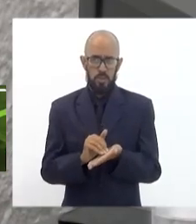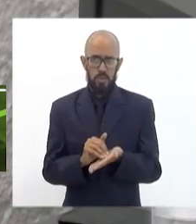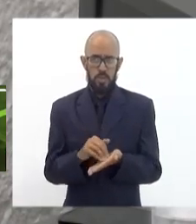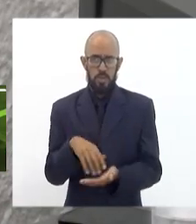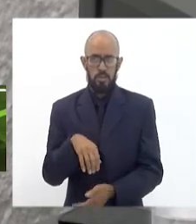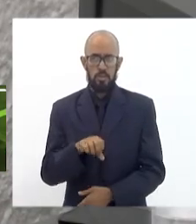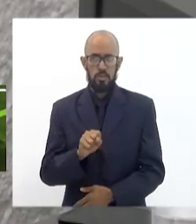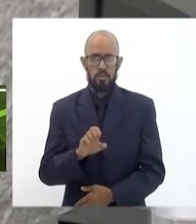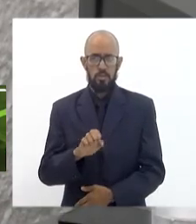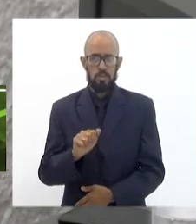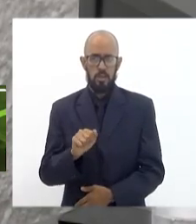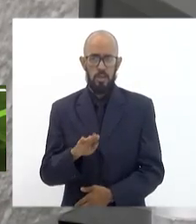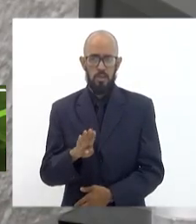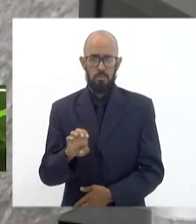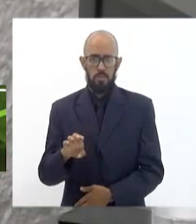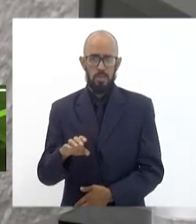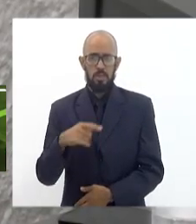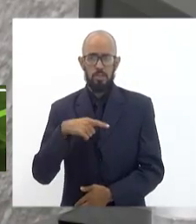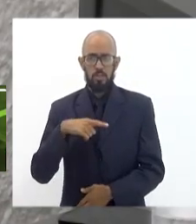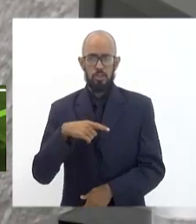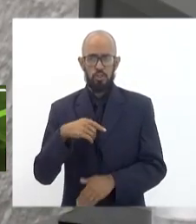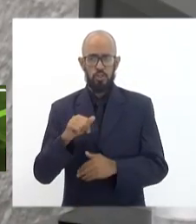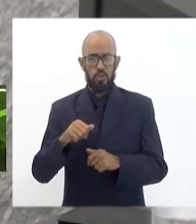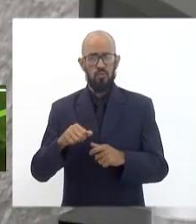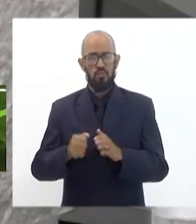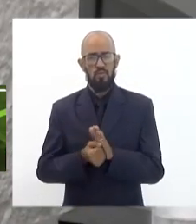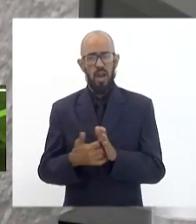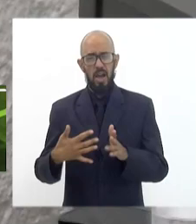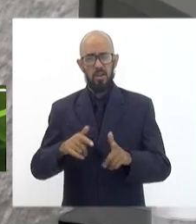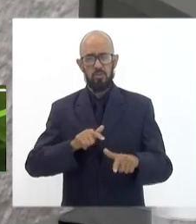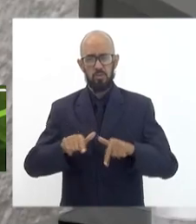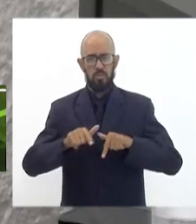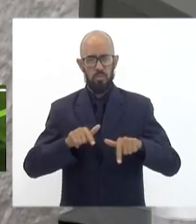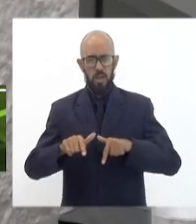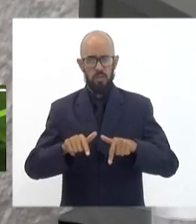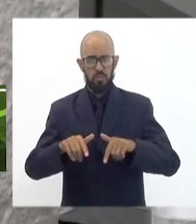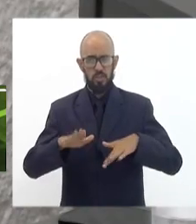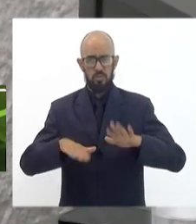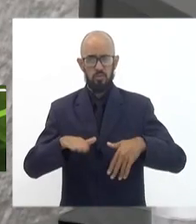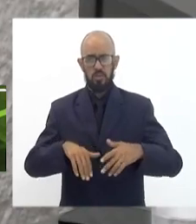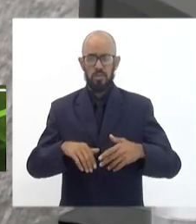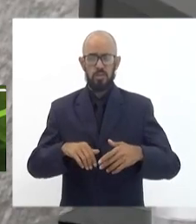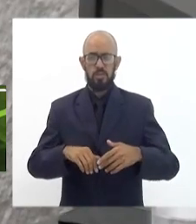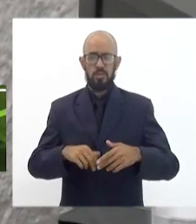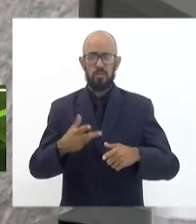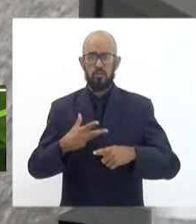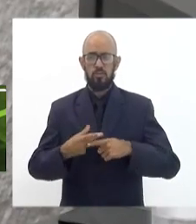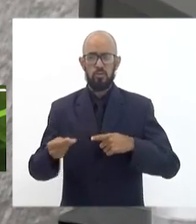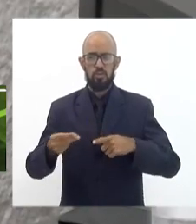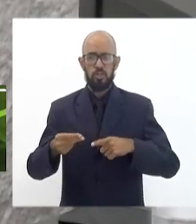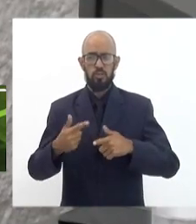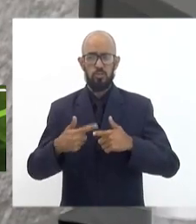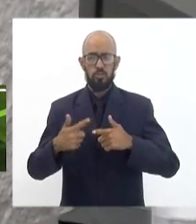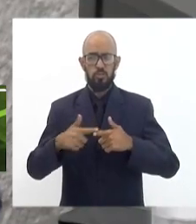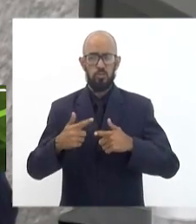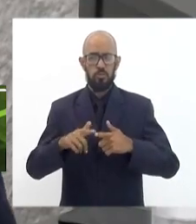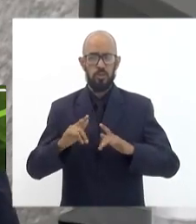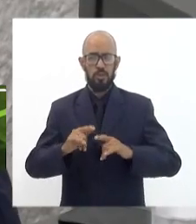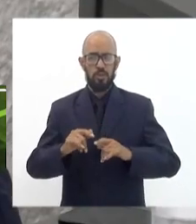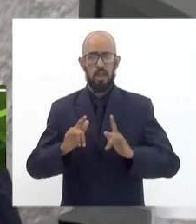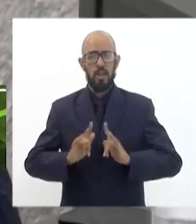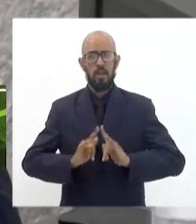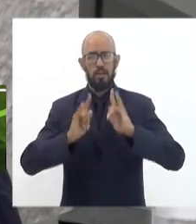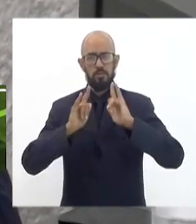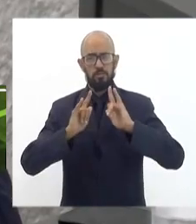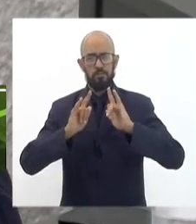desenvolvendo uma série de atividade que fugir um pouquinho da questão habitacional e não é que ela não